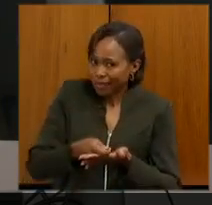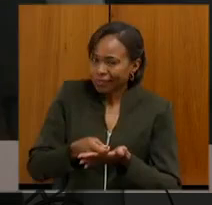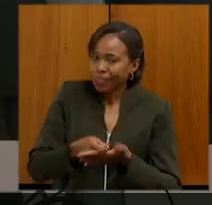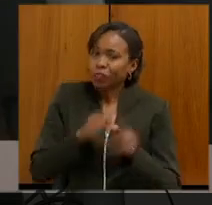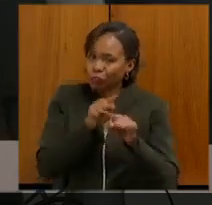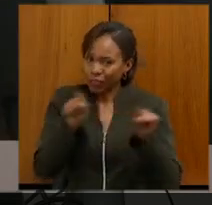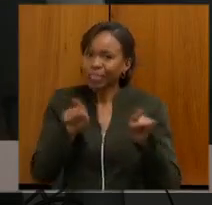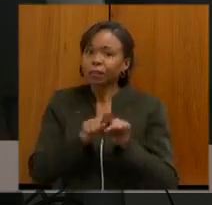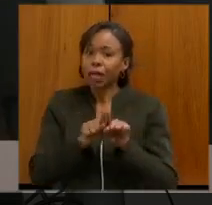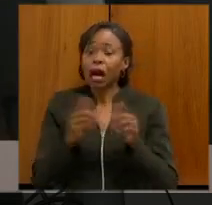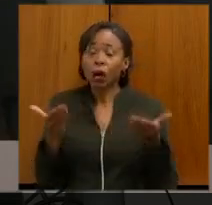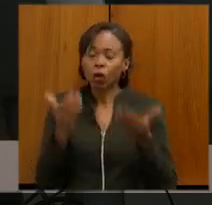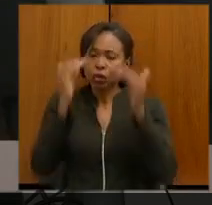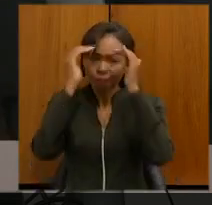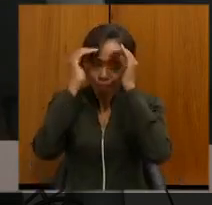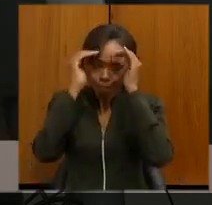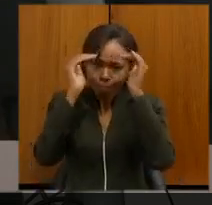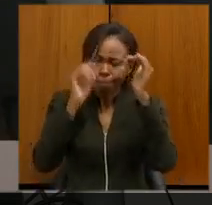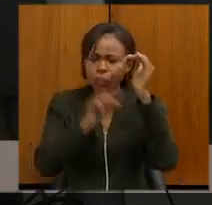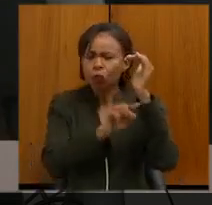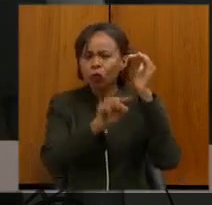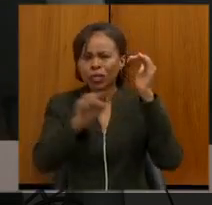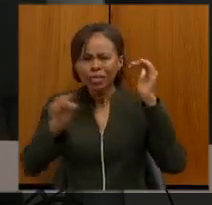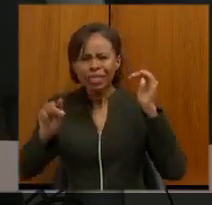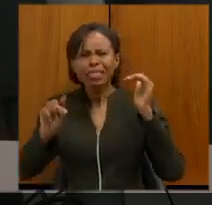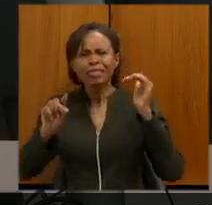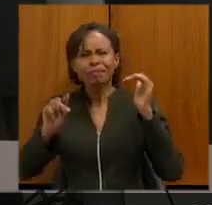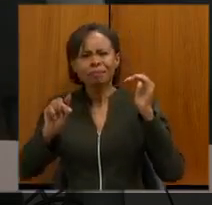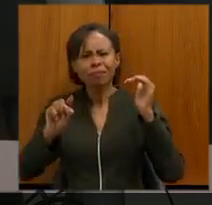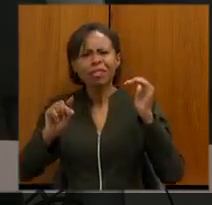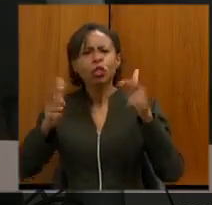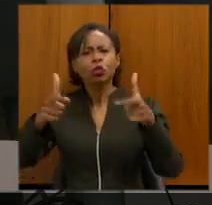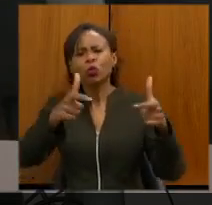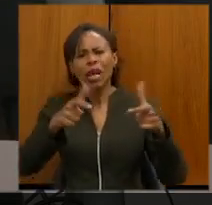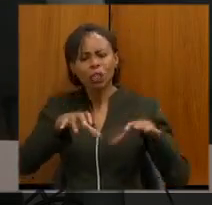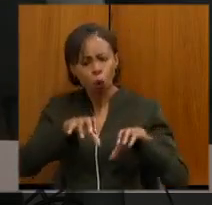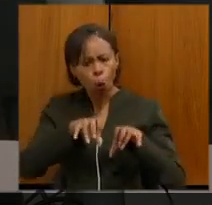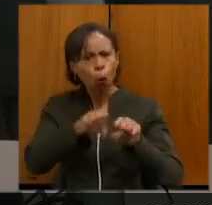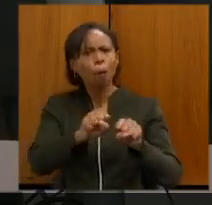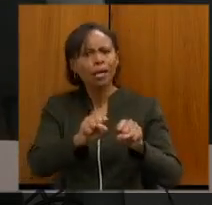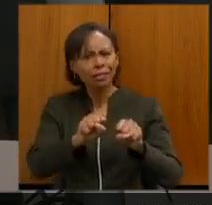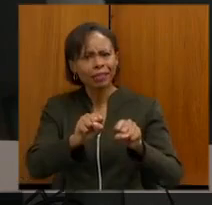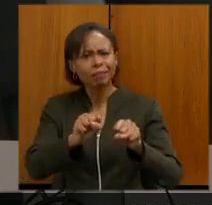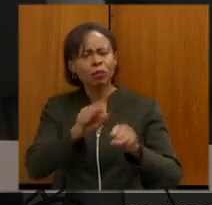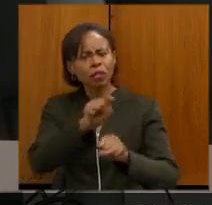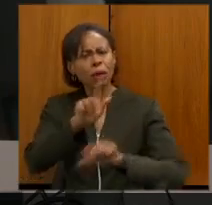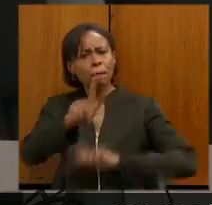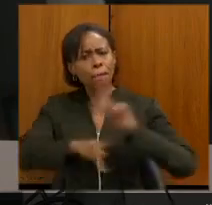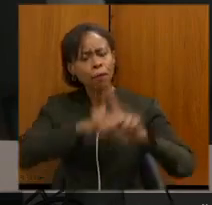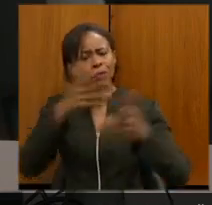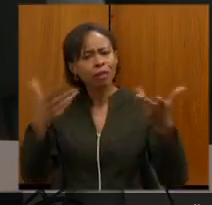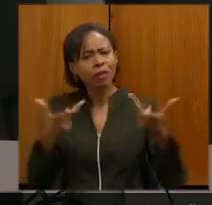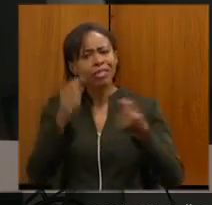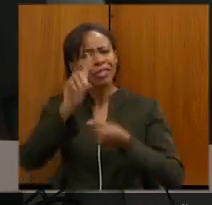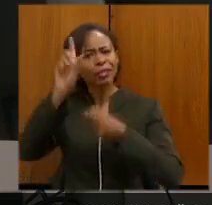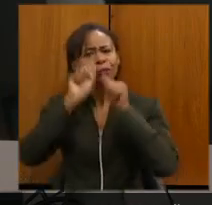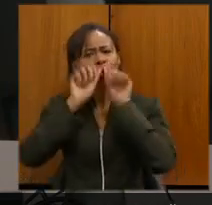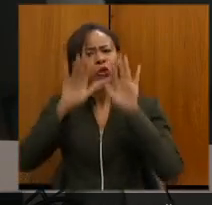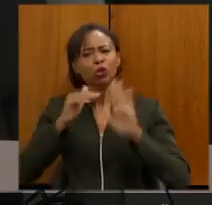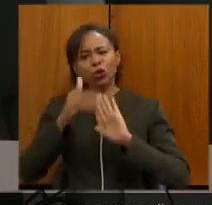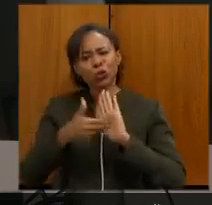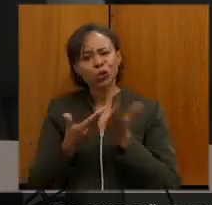agora horrendo a vocês moradores de ocupação por maravilhoso que Deus abençoe a todos